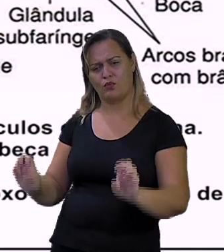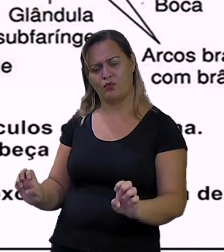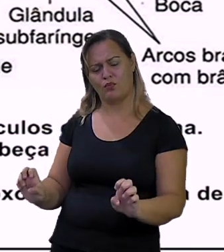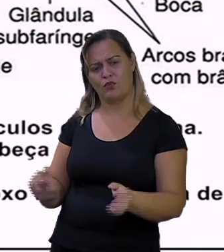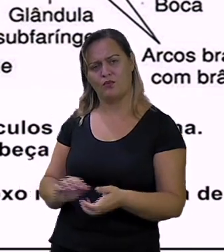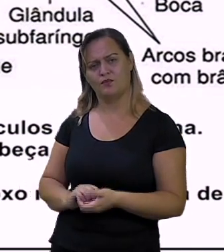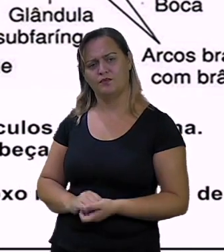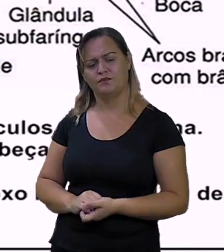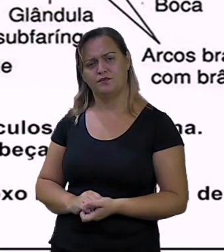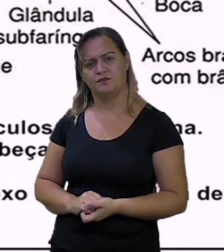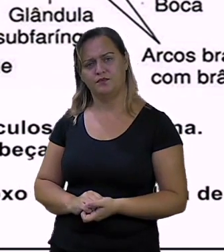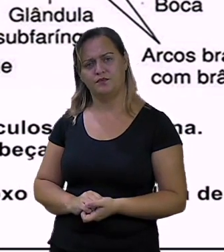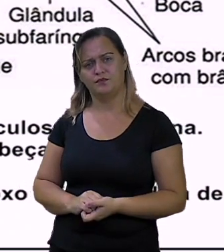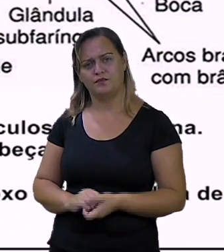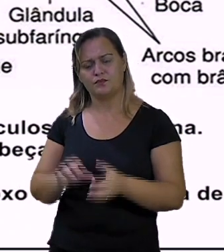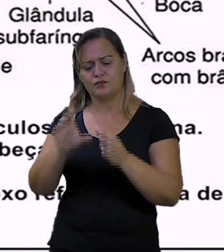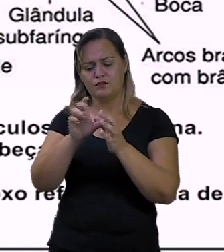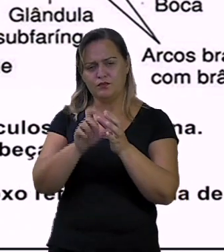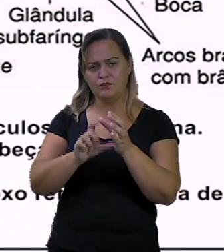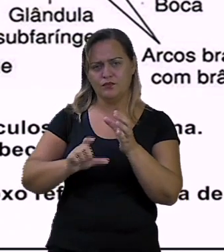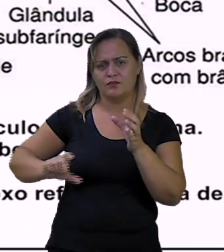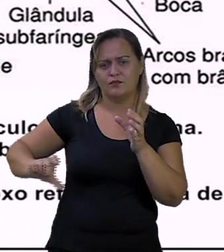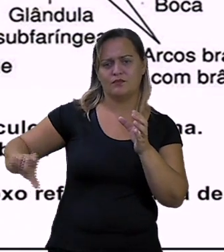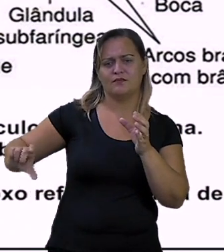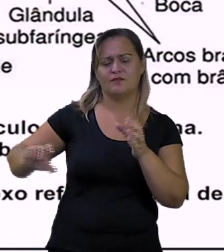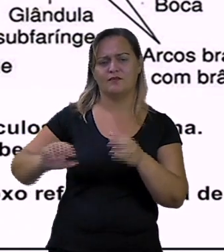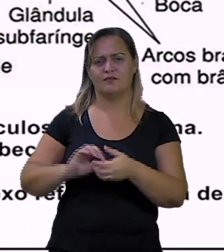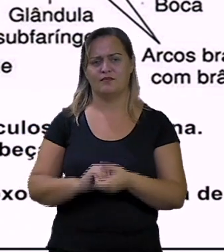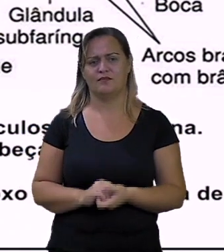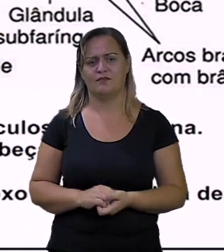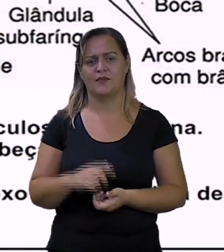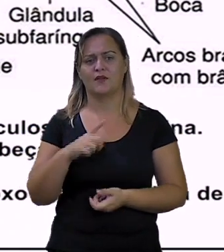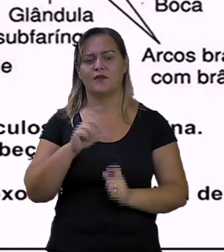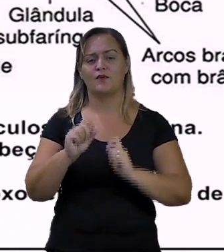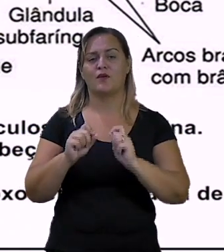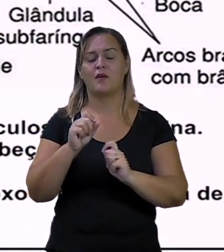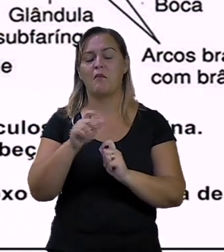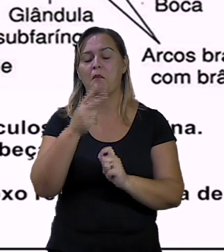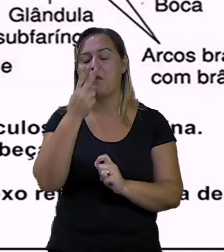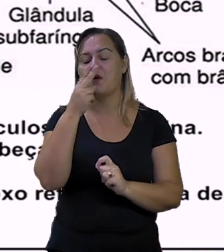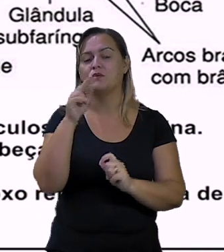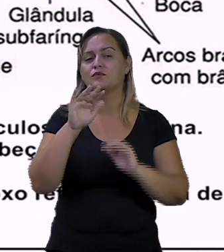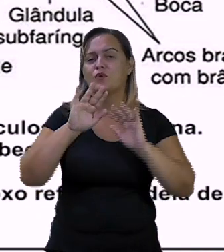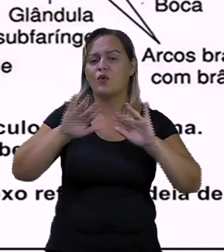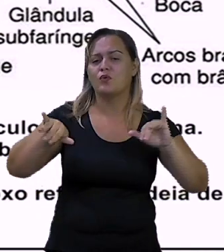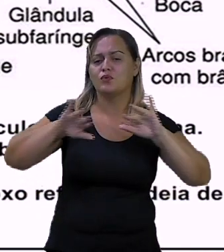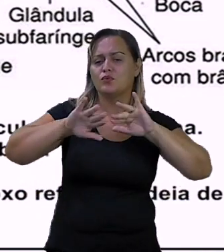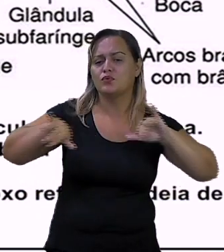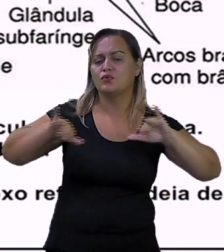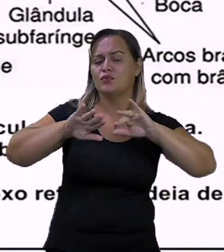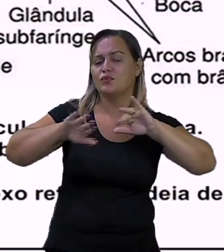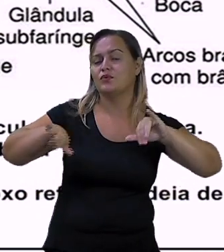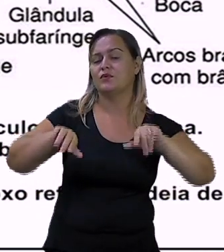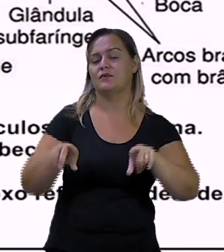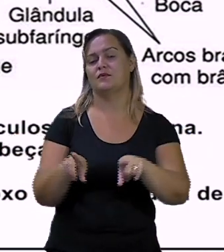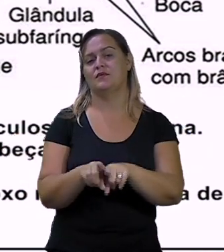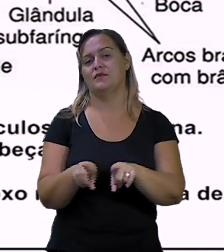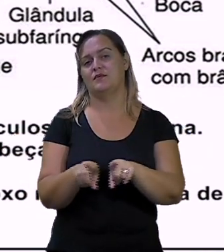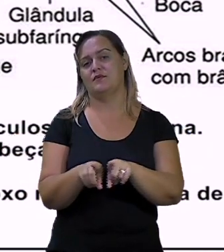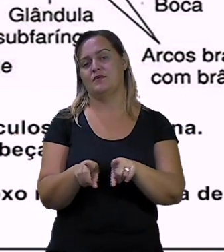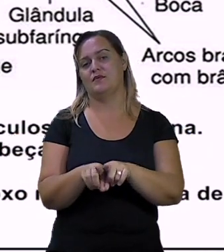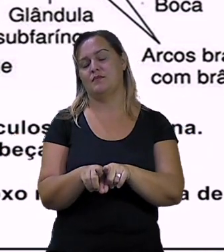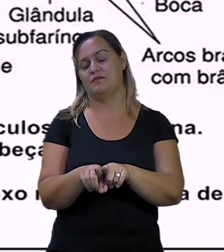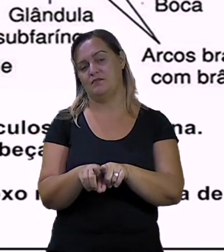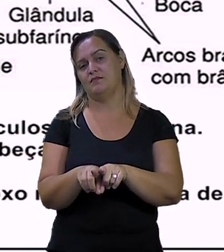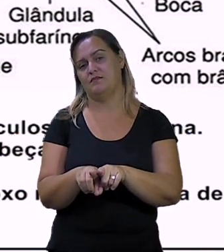é só lá na cauda que nós vamos ter essa nadadeira quem mais a gente pode falar de